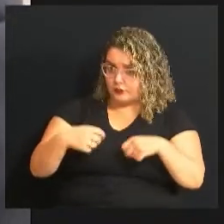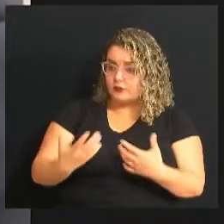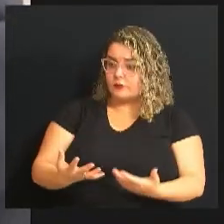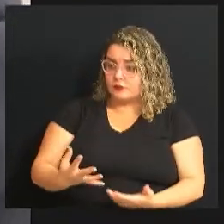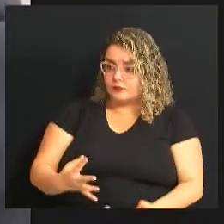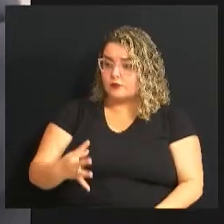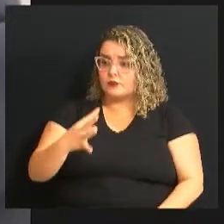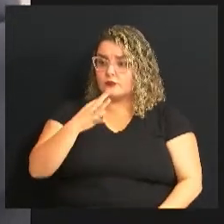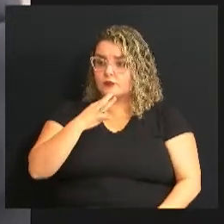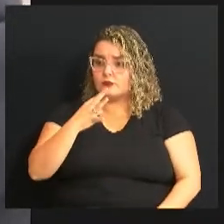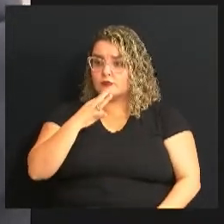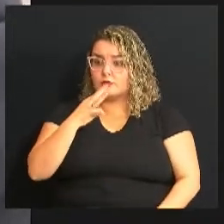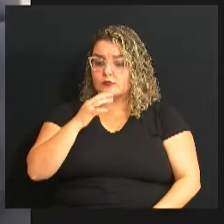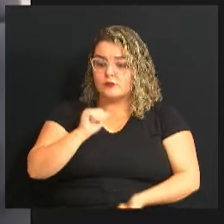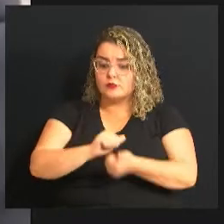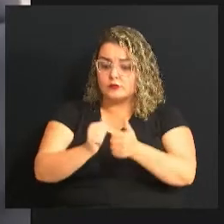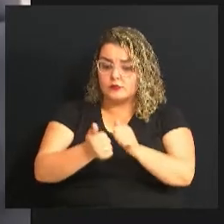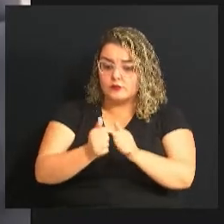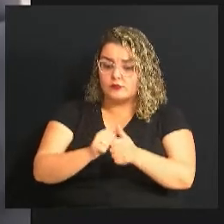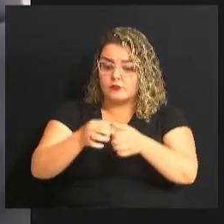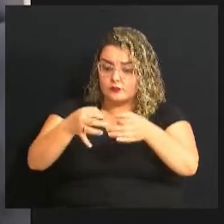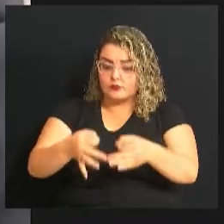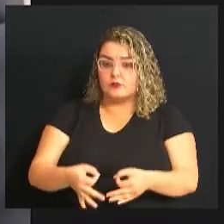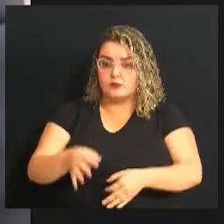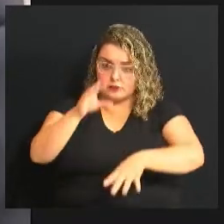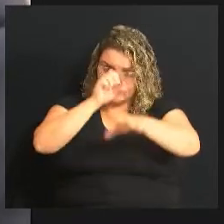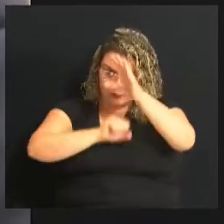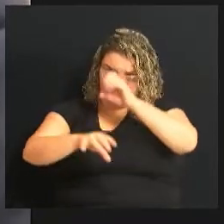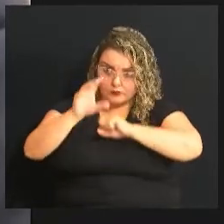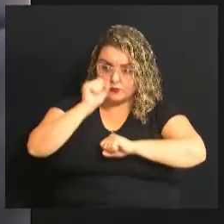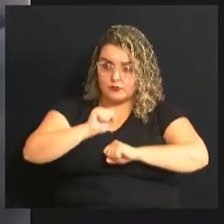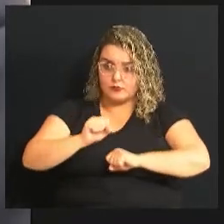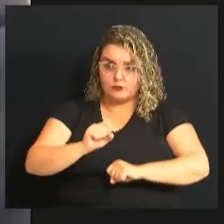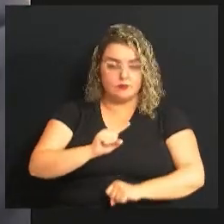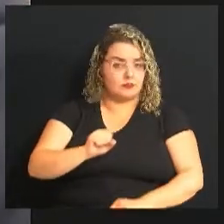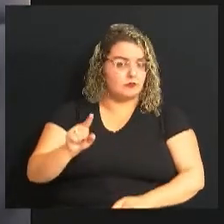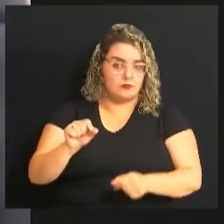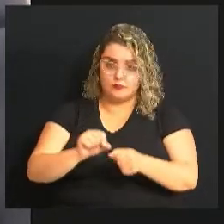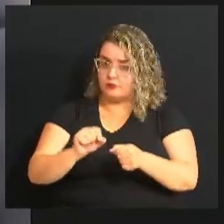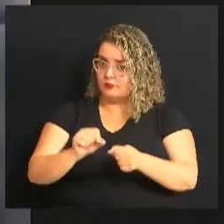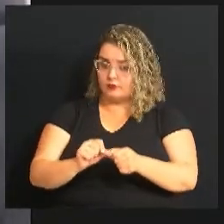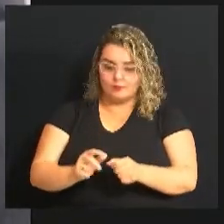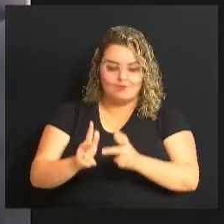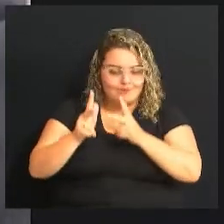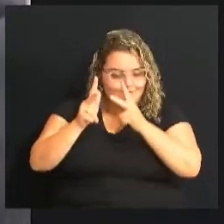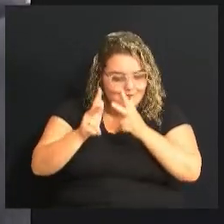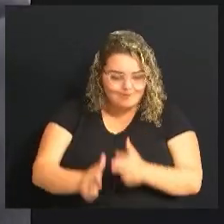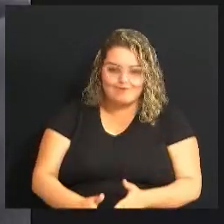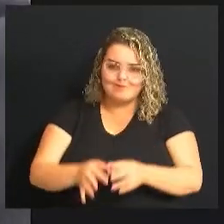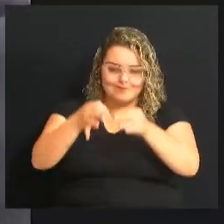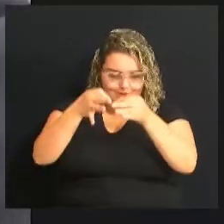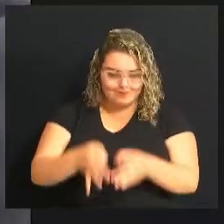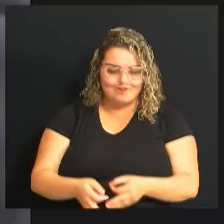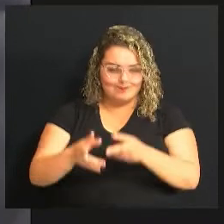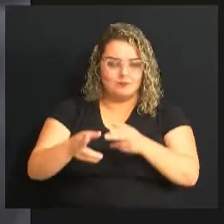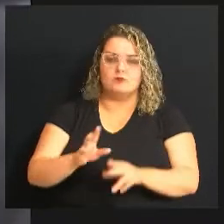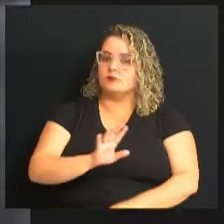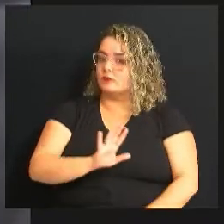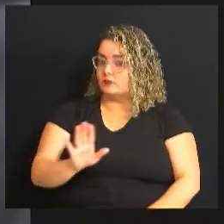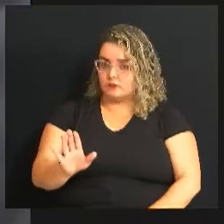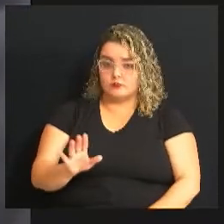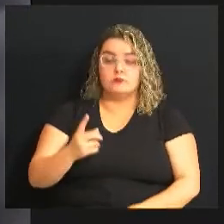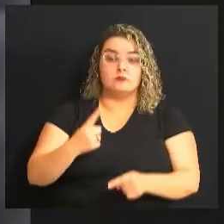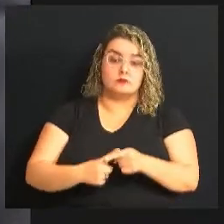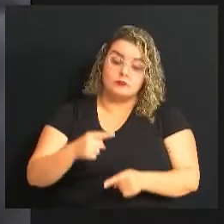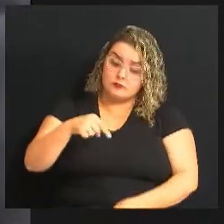conhecer, ajustar, adaptar, aprender, mas não fazer exatamente a aplicação daquilo que eles desenvolvem lá fora, porque